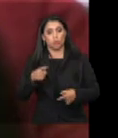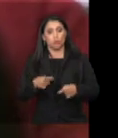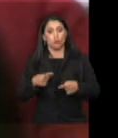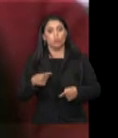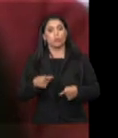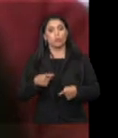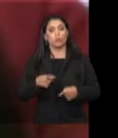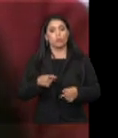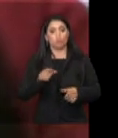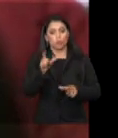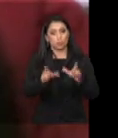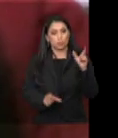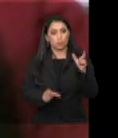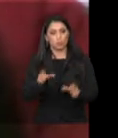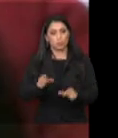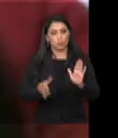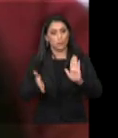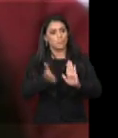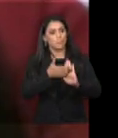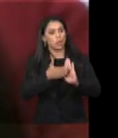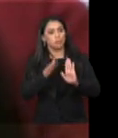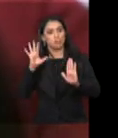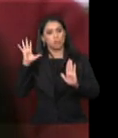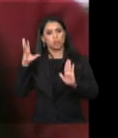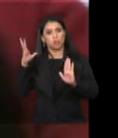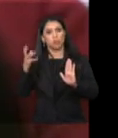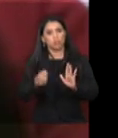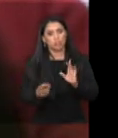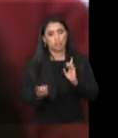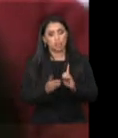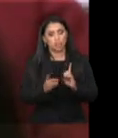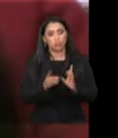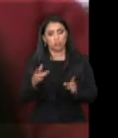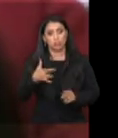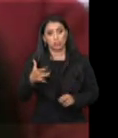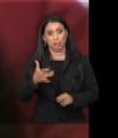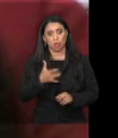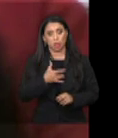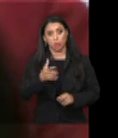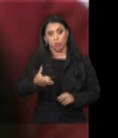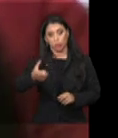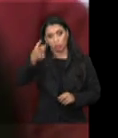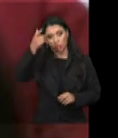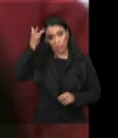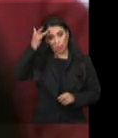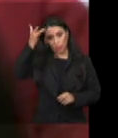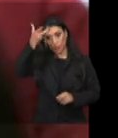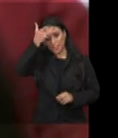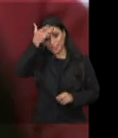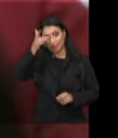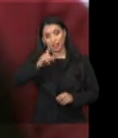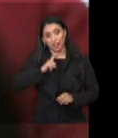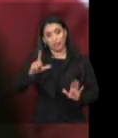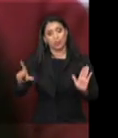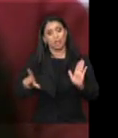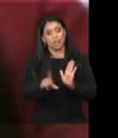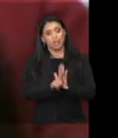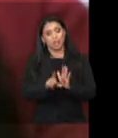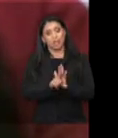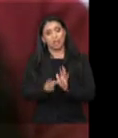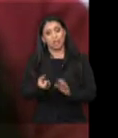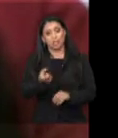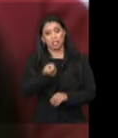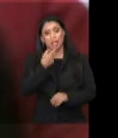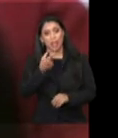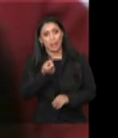de rua pautas históricas como atendimento à saúde doenças a saúde mental com a revisão da Lei de medicação de